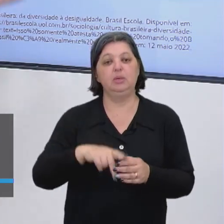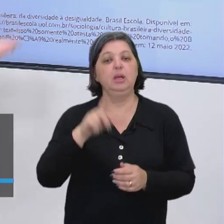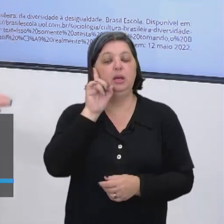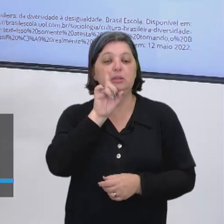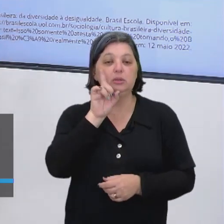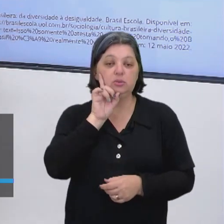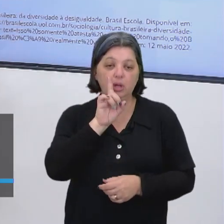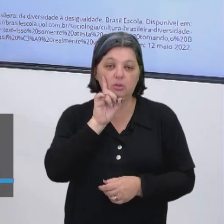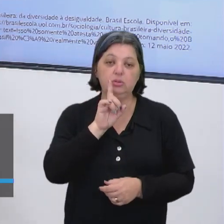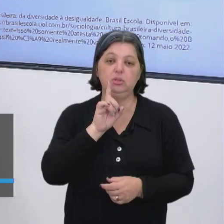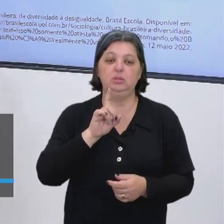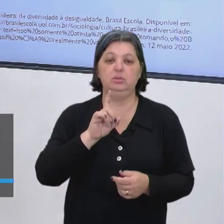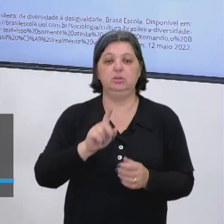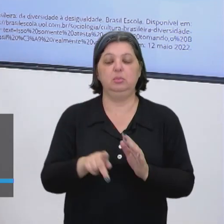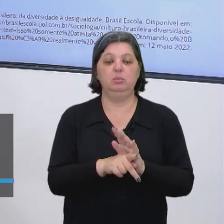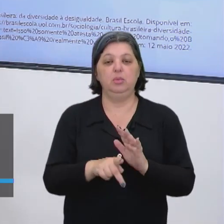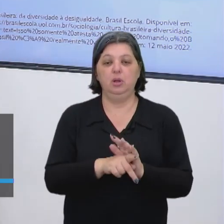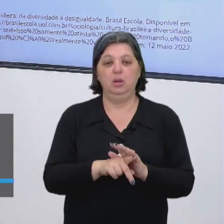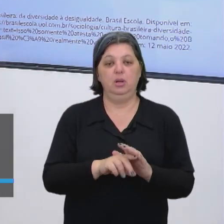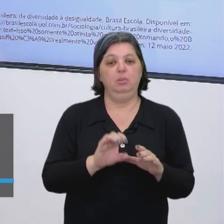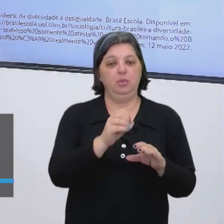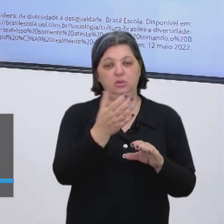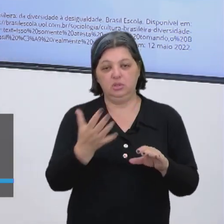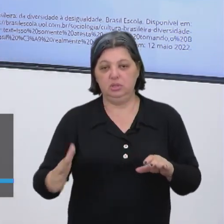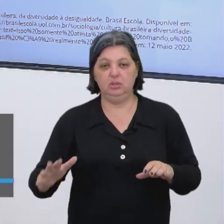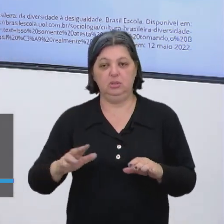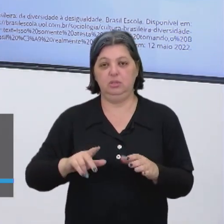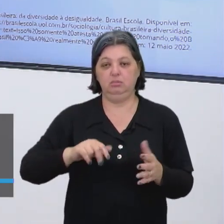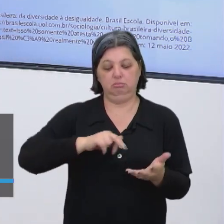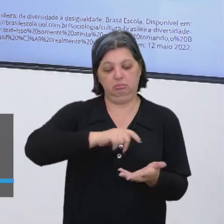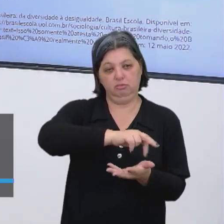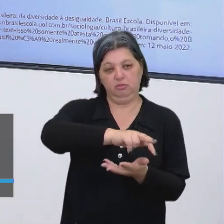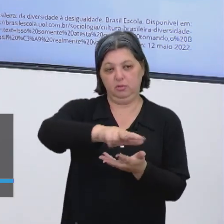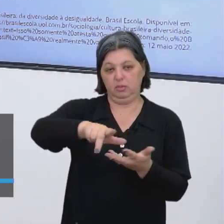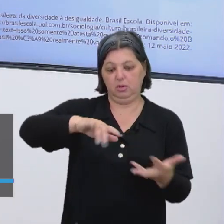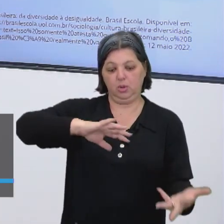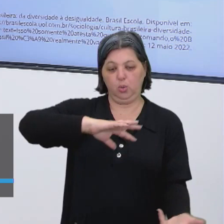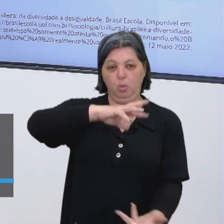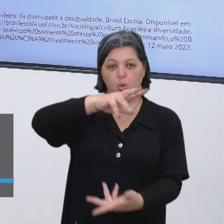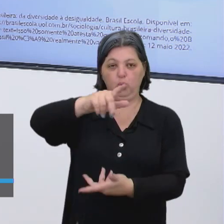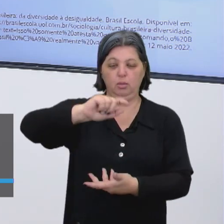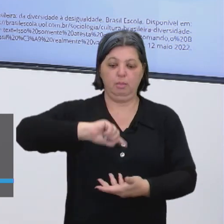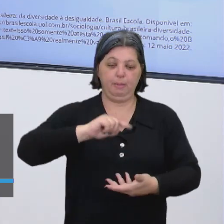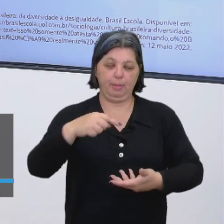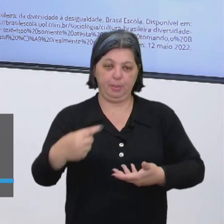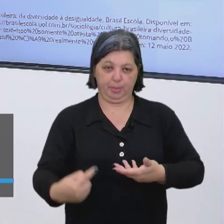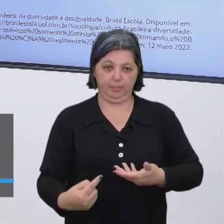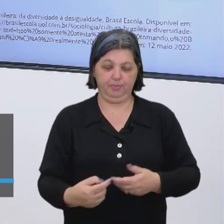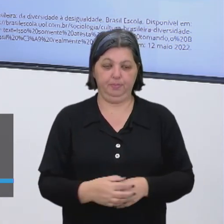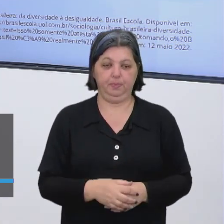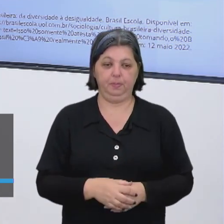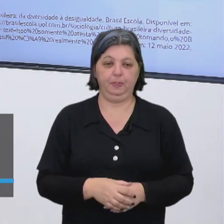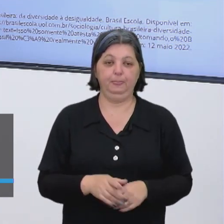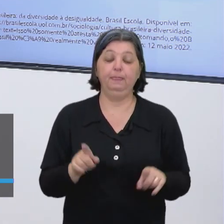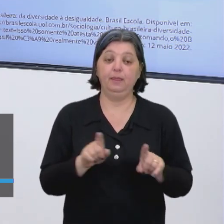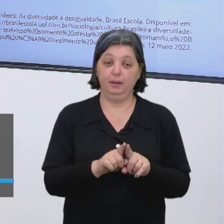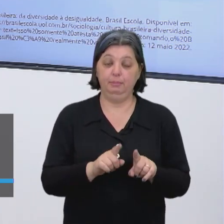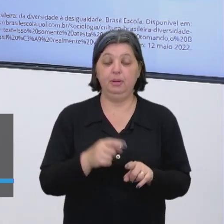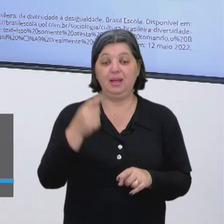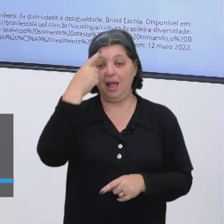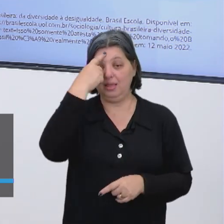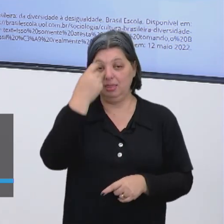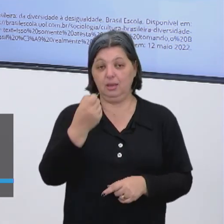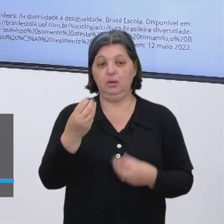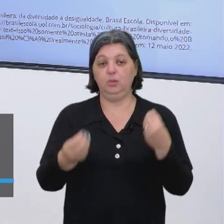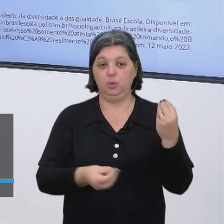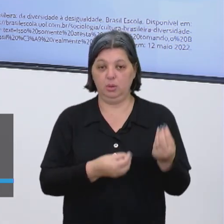da Oceania, enfim. A gente recebeu pessoas de todos os lugares do mundo. E isso só ainda mais traz essa ideia